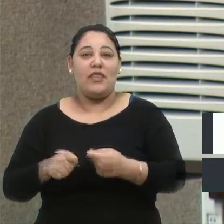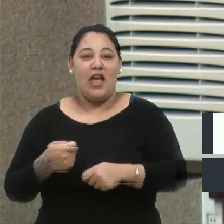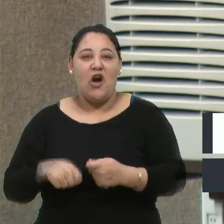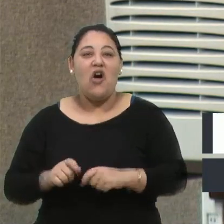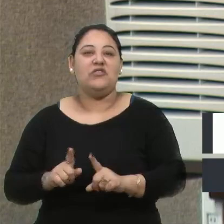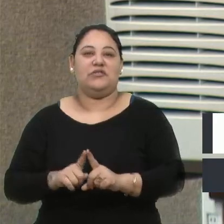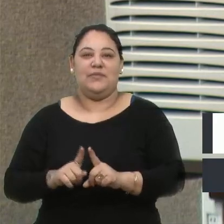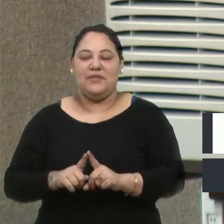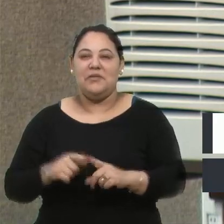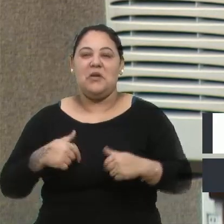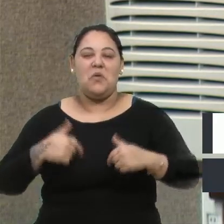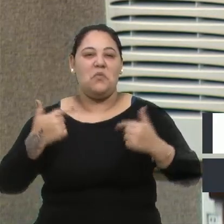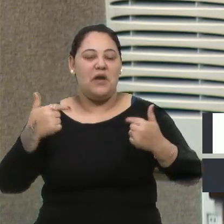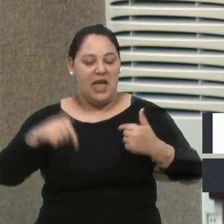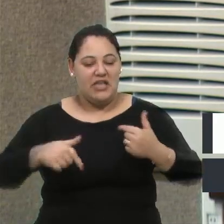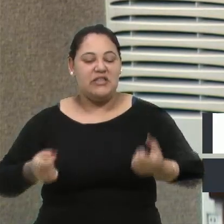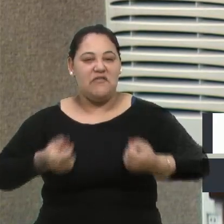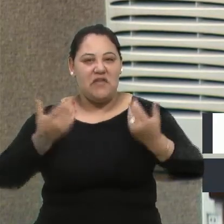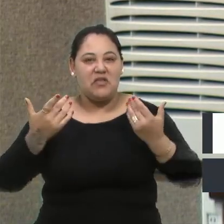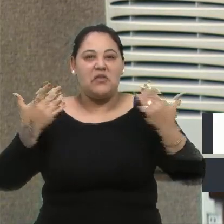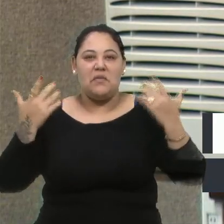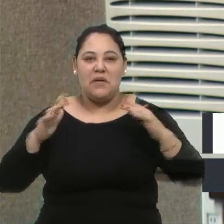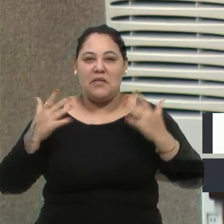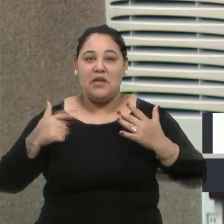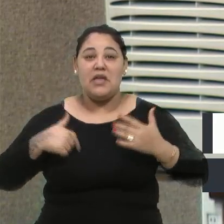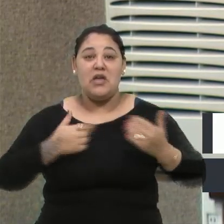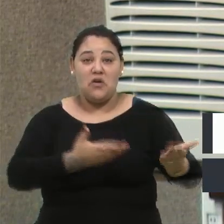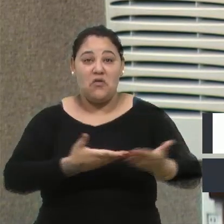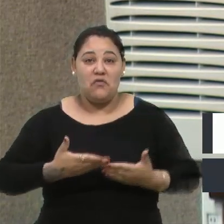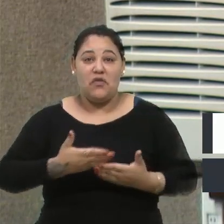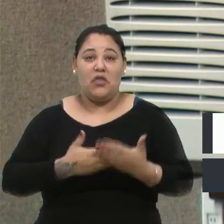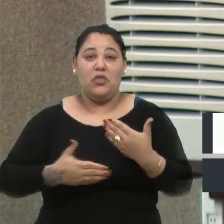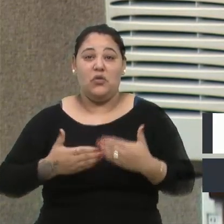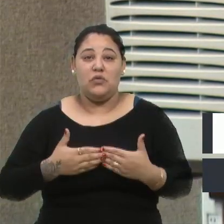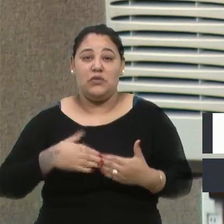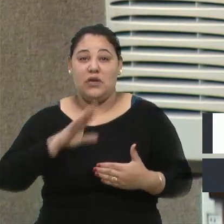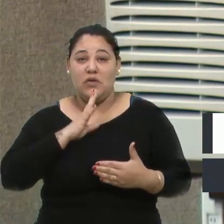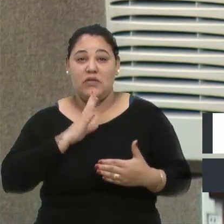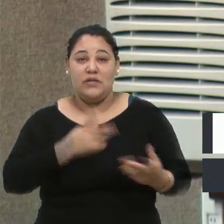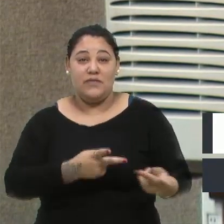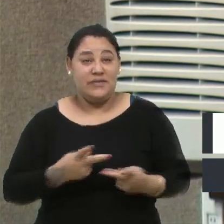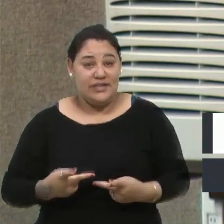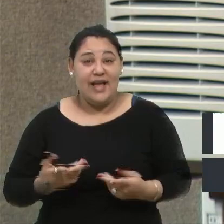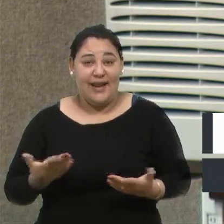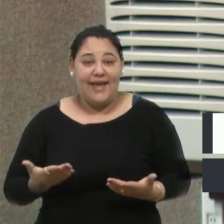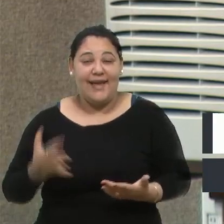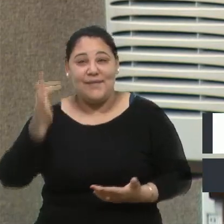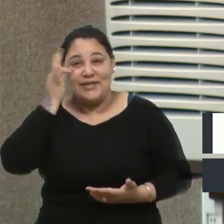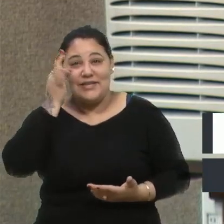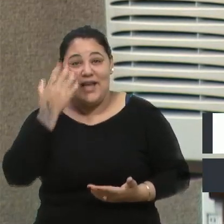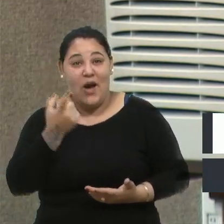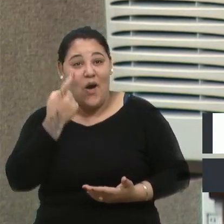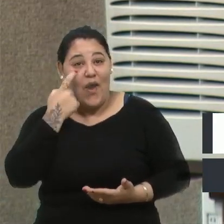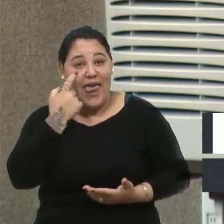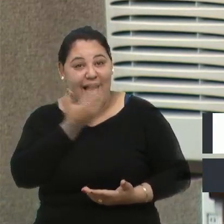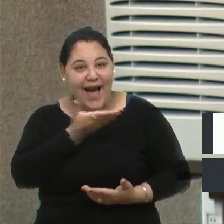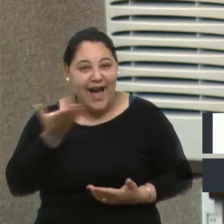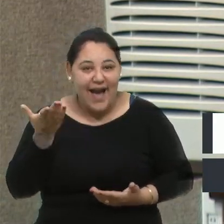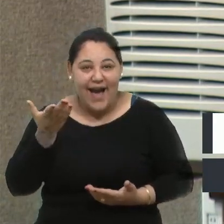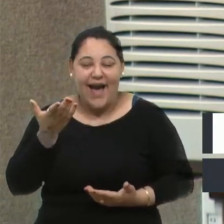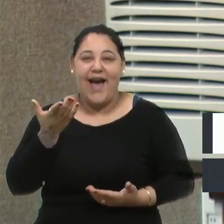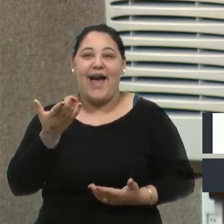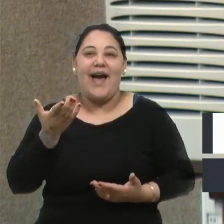está de parabéns, convido a todos a comparecerem lá, né, verificar todas